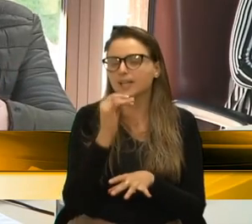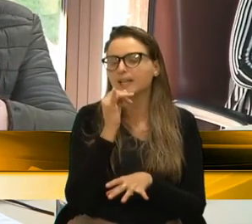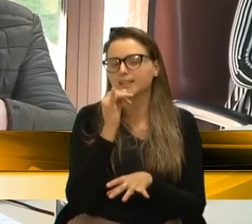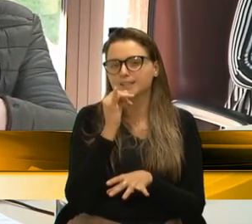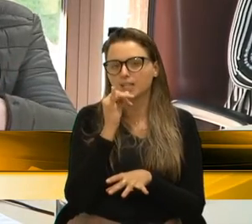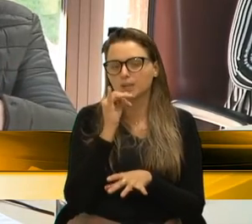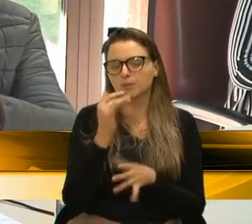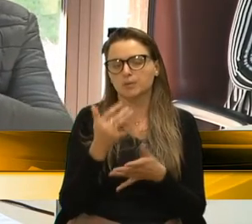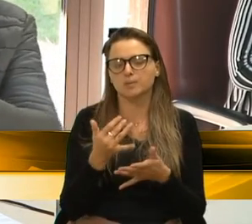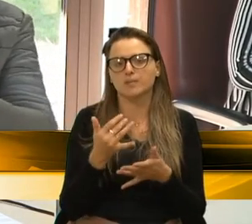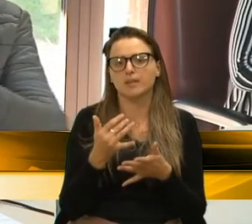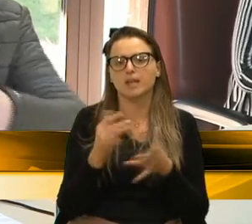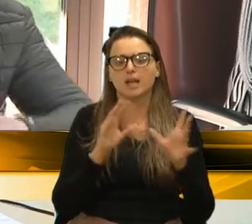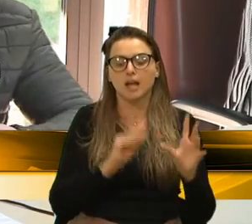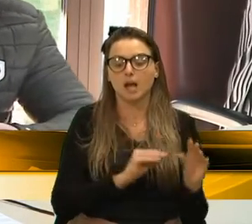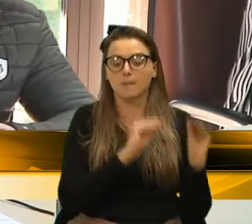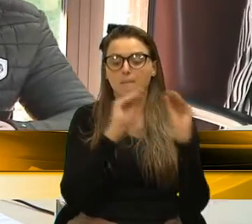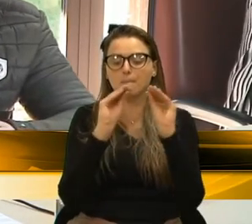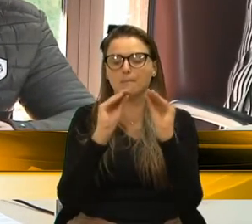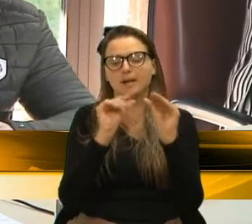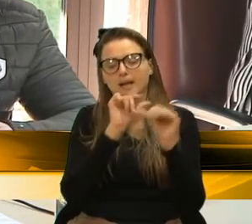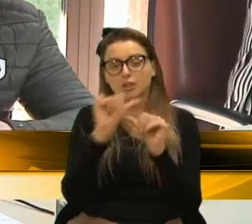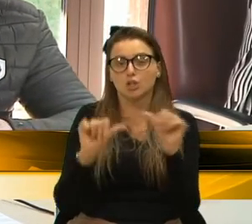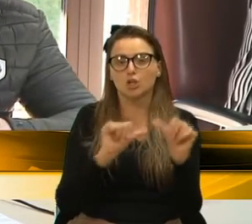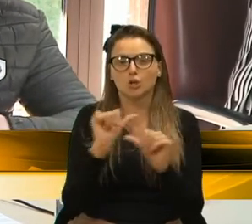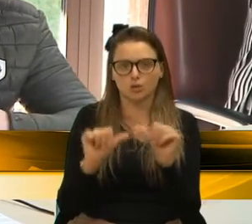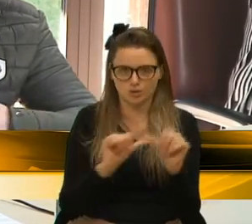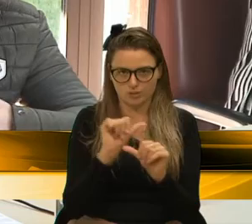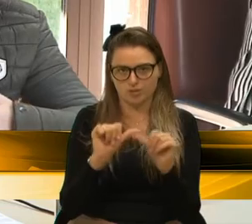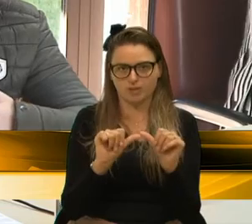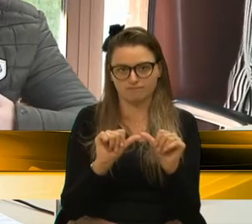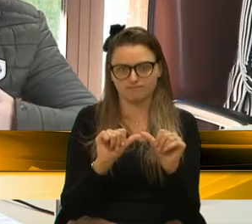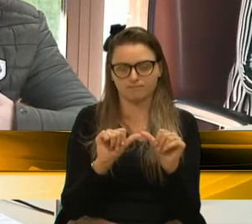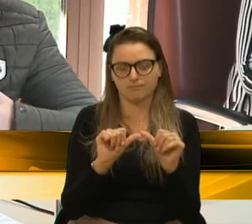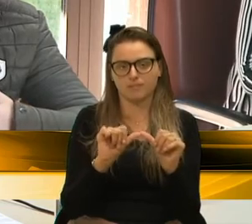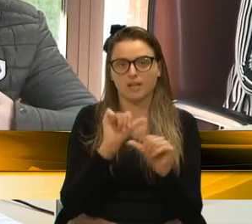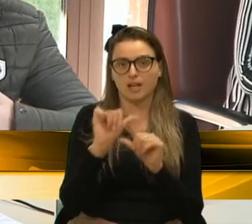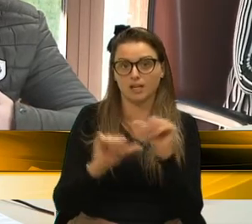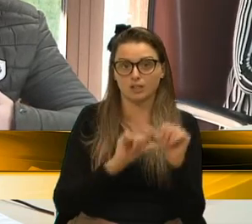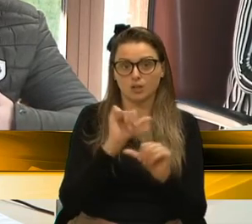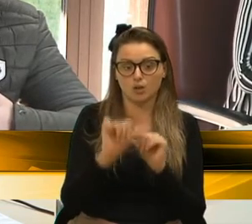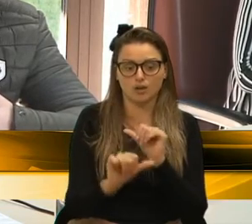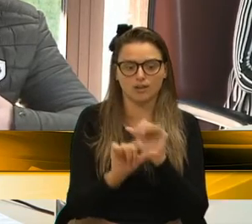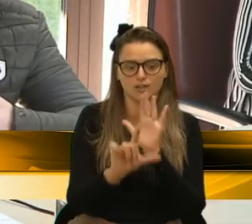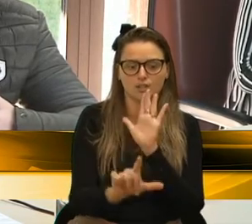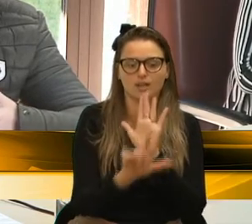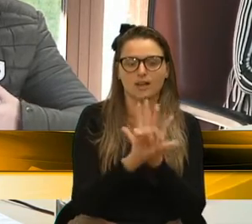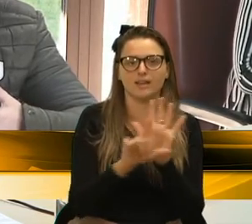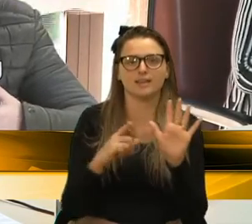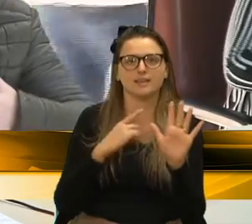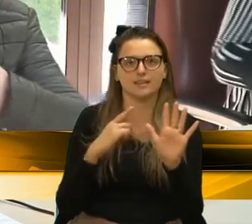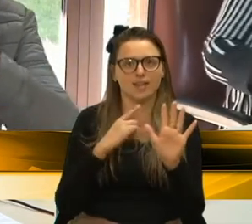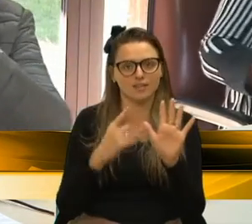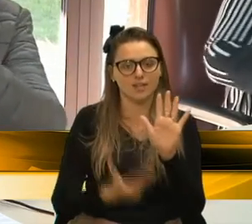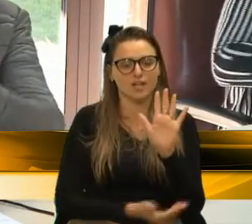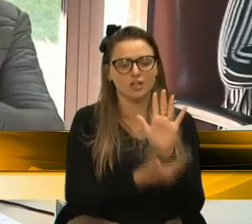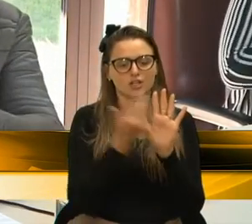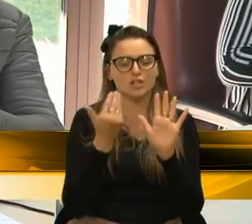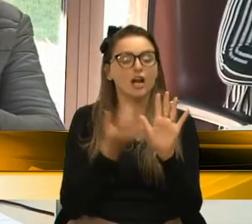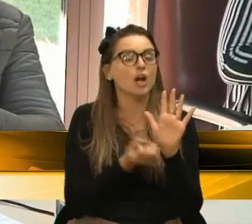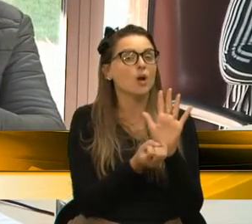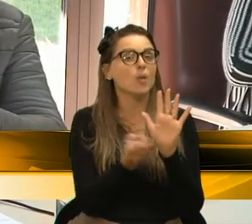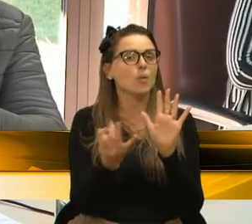mas a mudança que teve com relação à lei da poluição visual na Avenida Júlio, quantos prédios